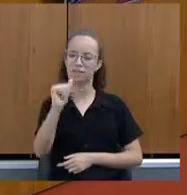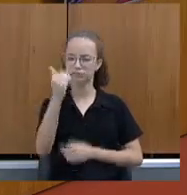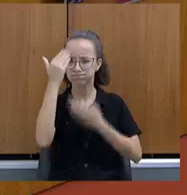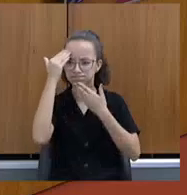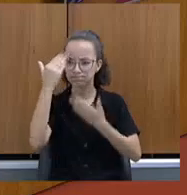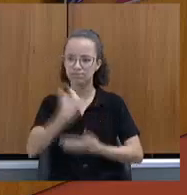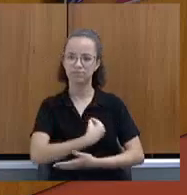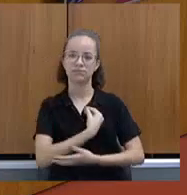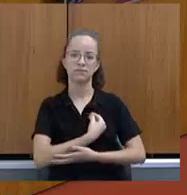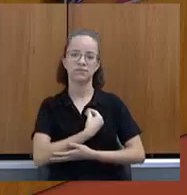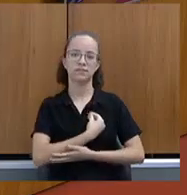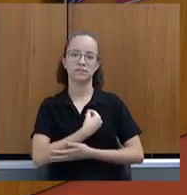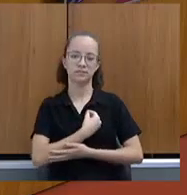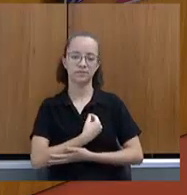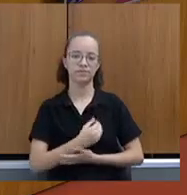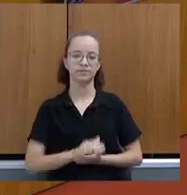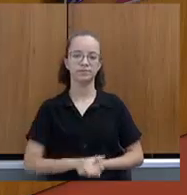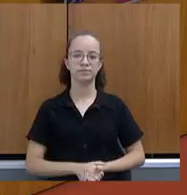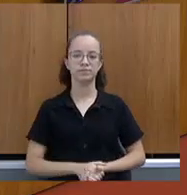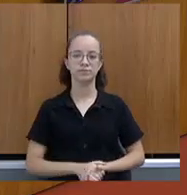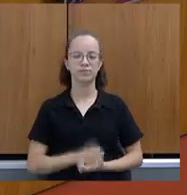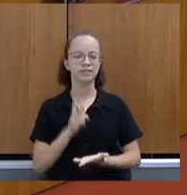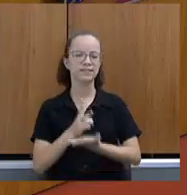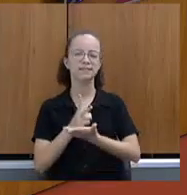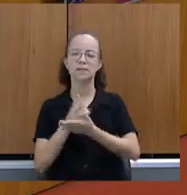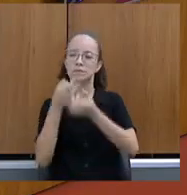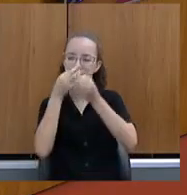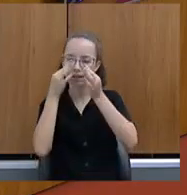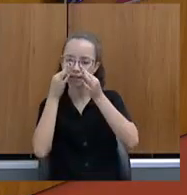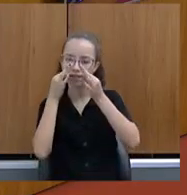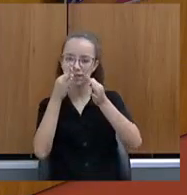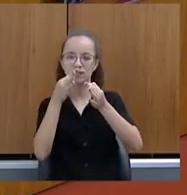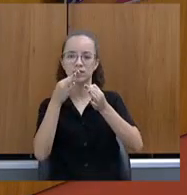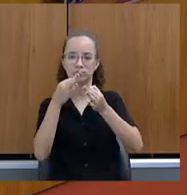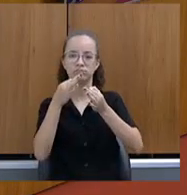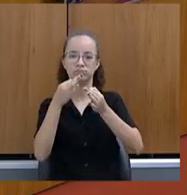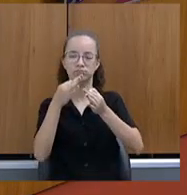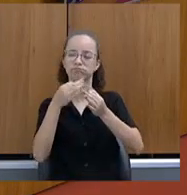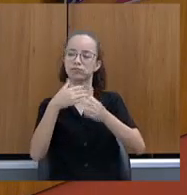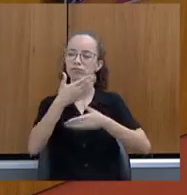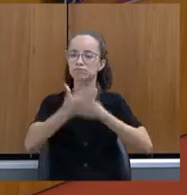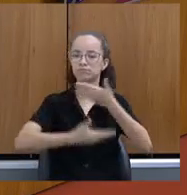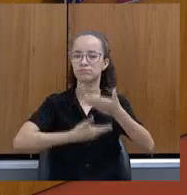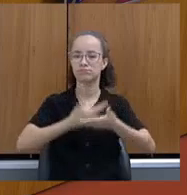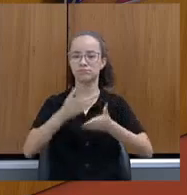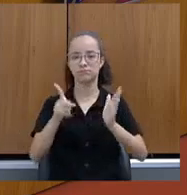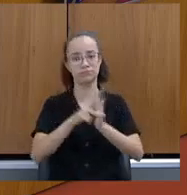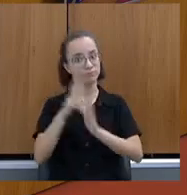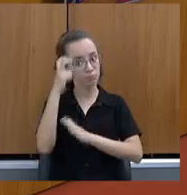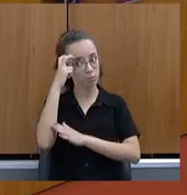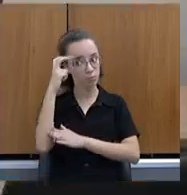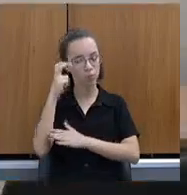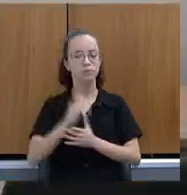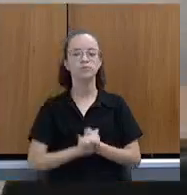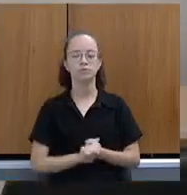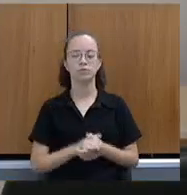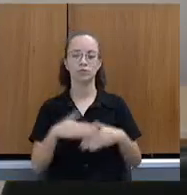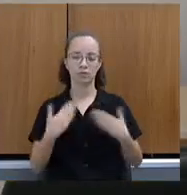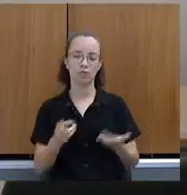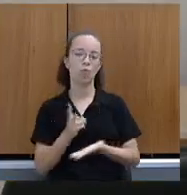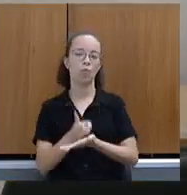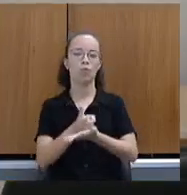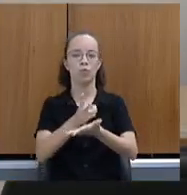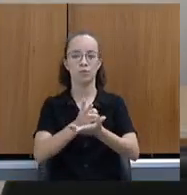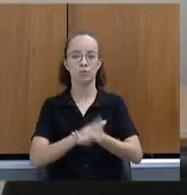pela participação conosco sempre atenta também participativo Nas questões da cultura bom Dando sequência